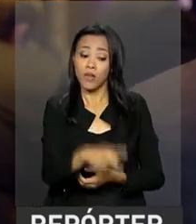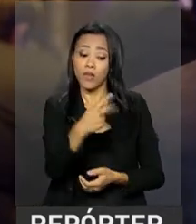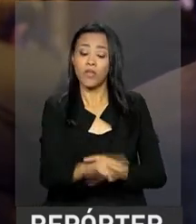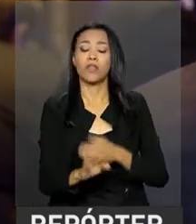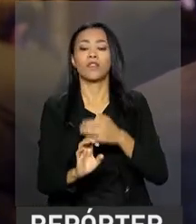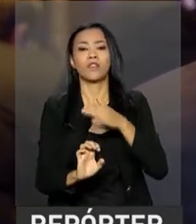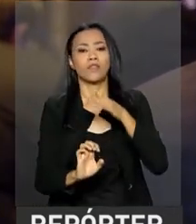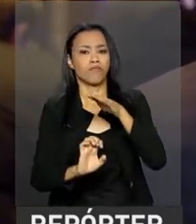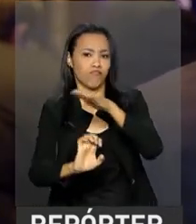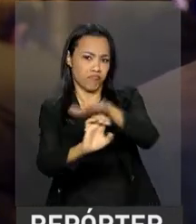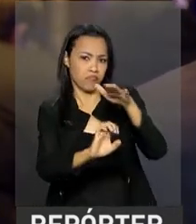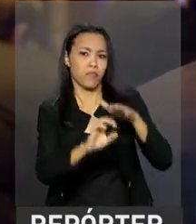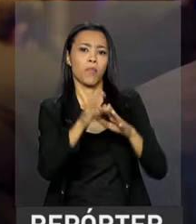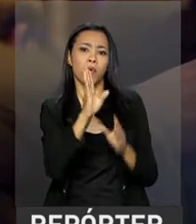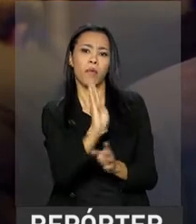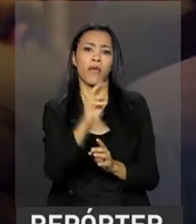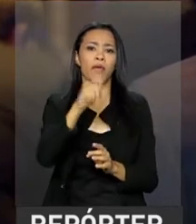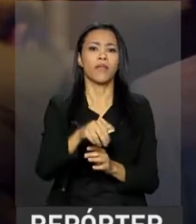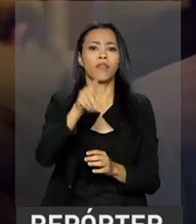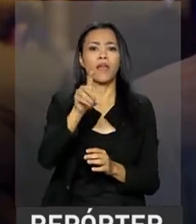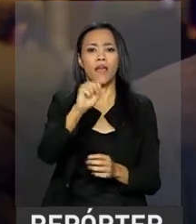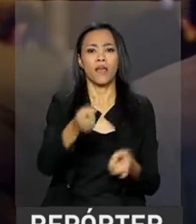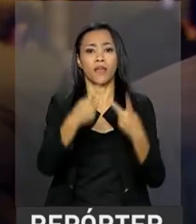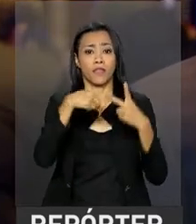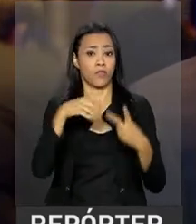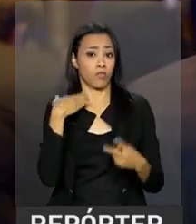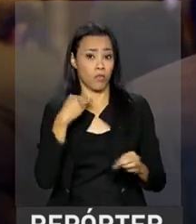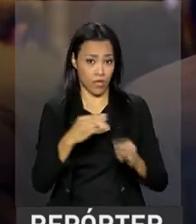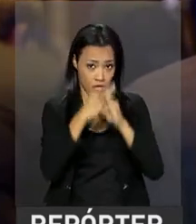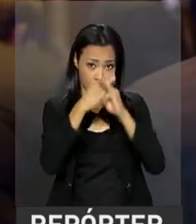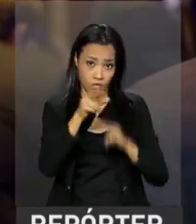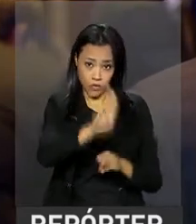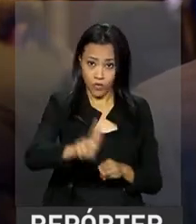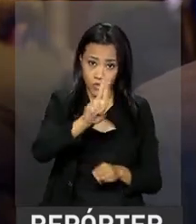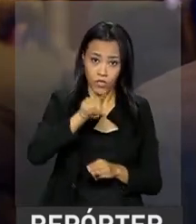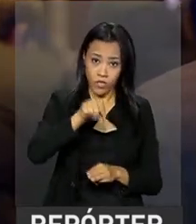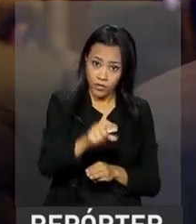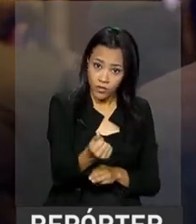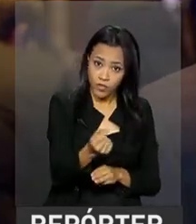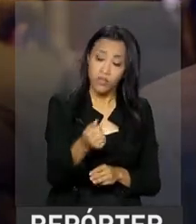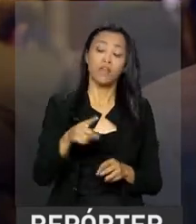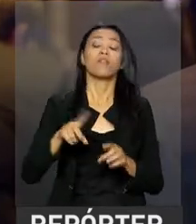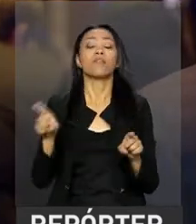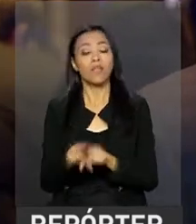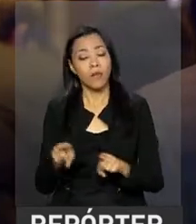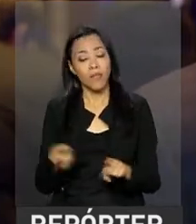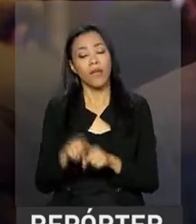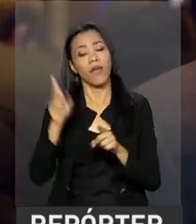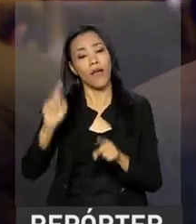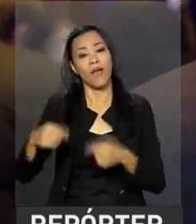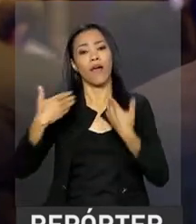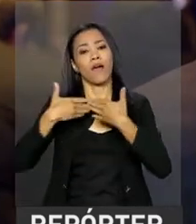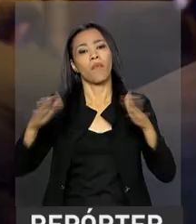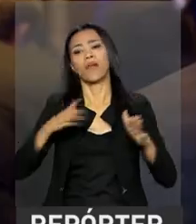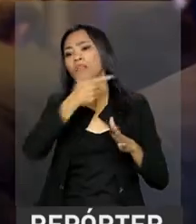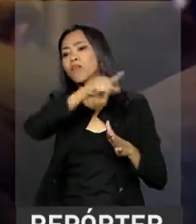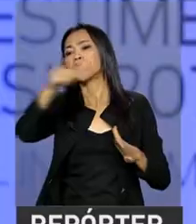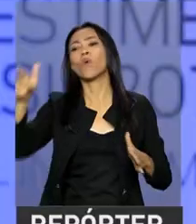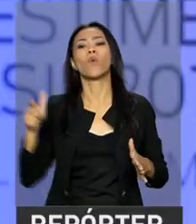preferencialmente o bnds ea caixa econômica federal mas a participação também será aberta a outras